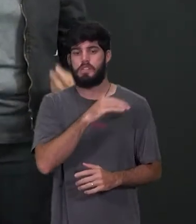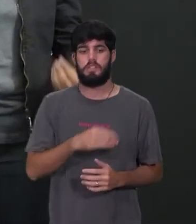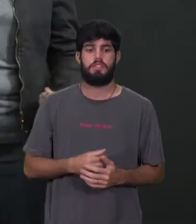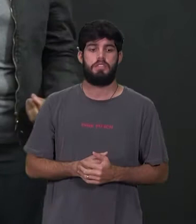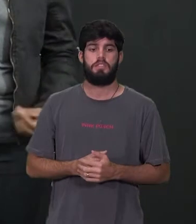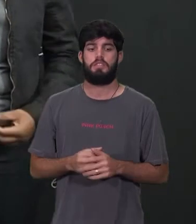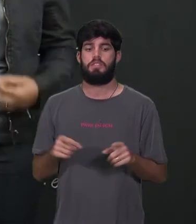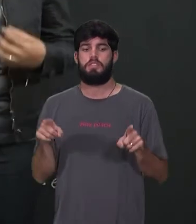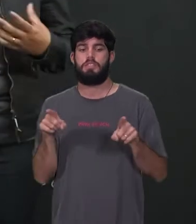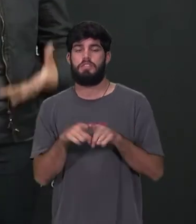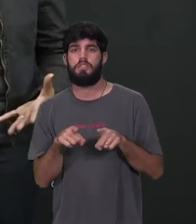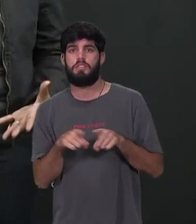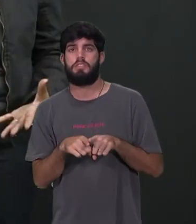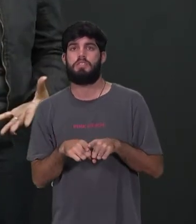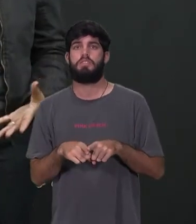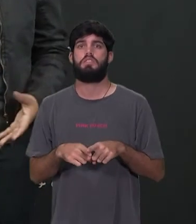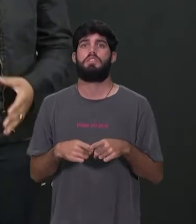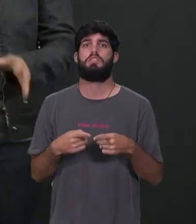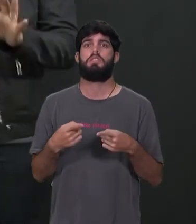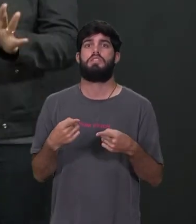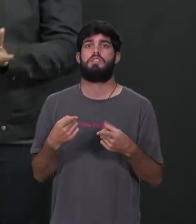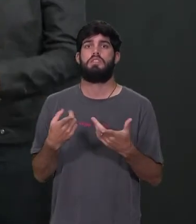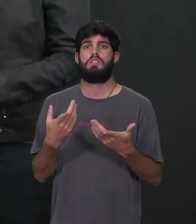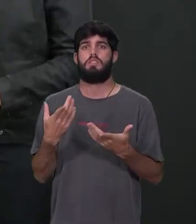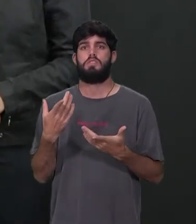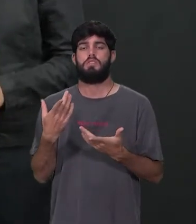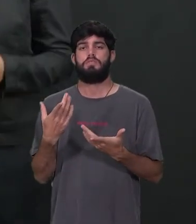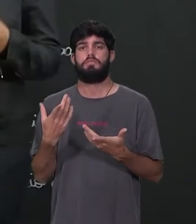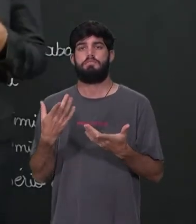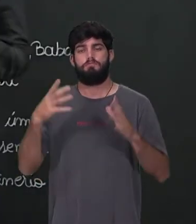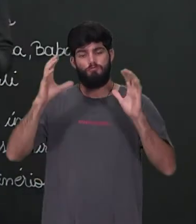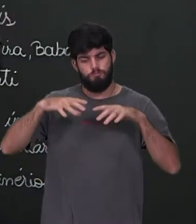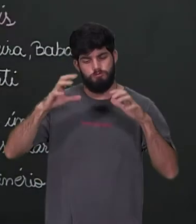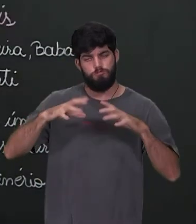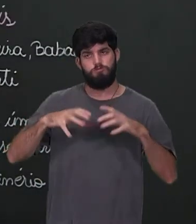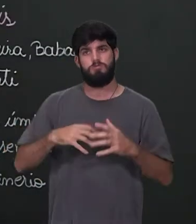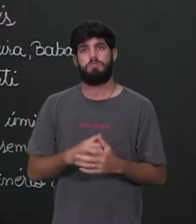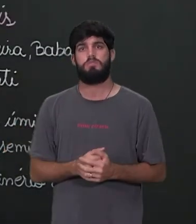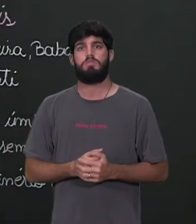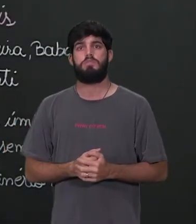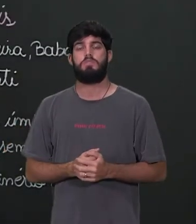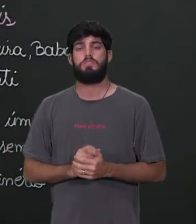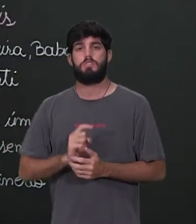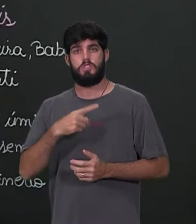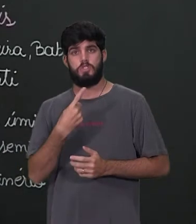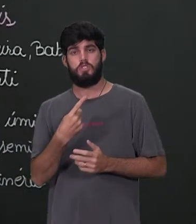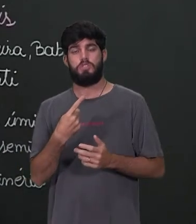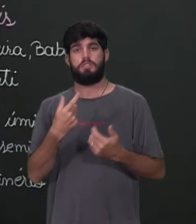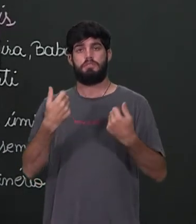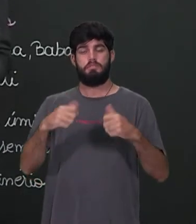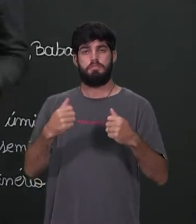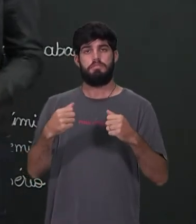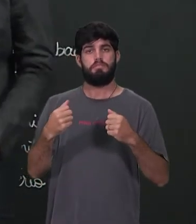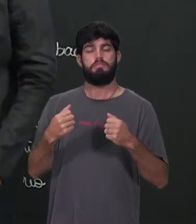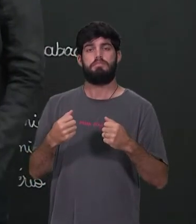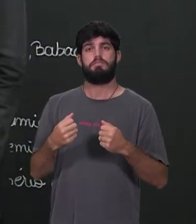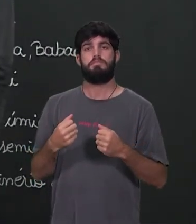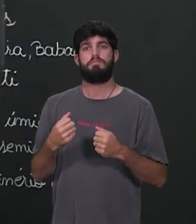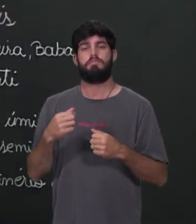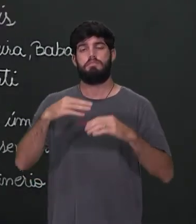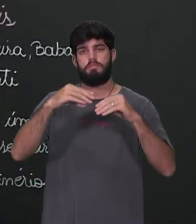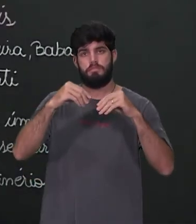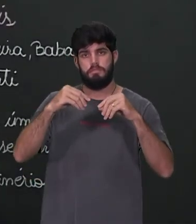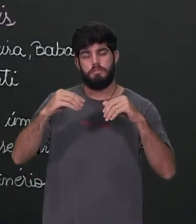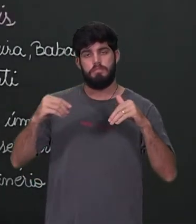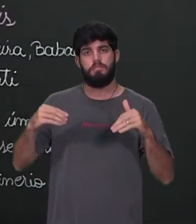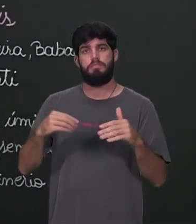úmido. Muita umidade, muita chuva. A gente precisa destacar que o solo da Amazônia, similar ao